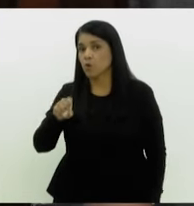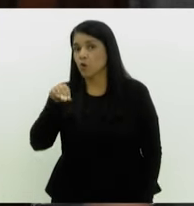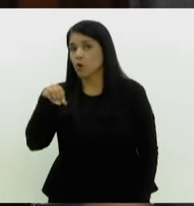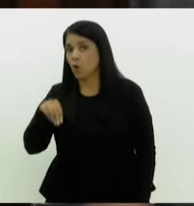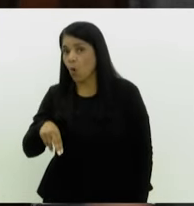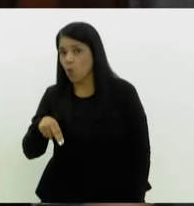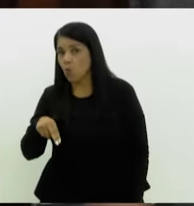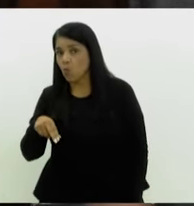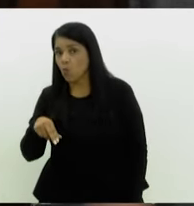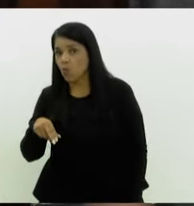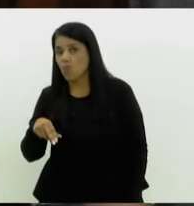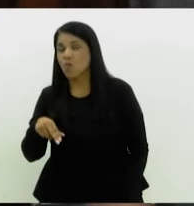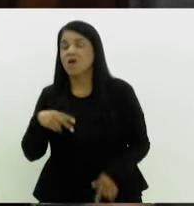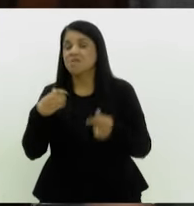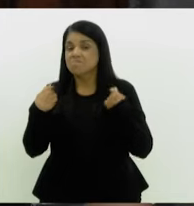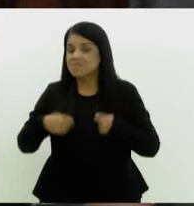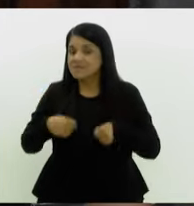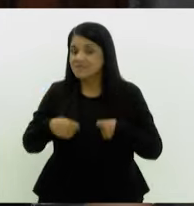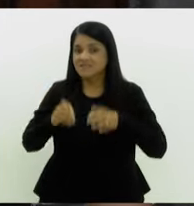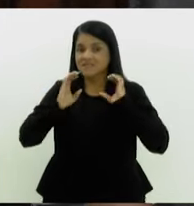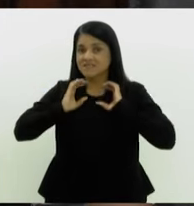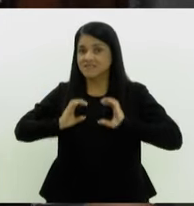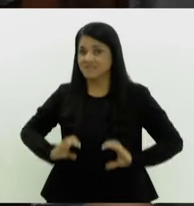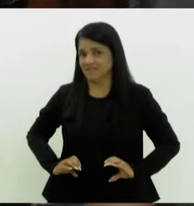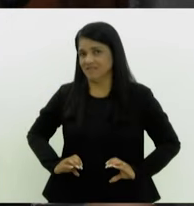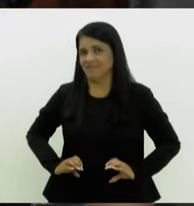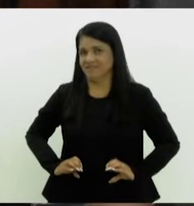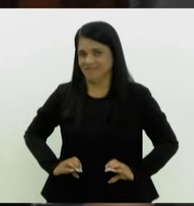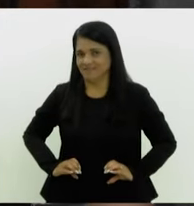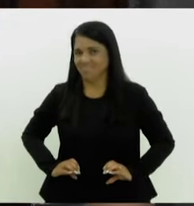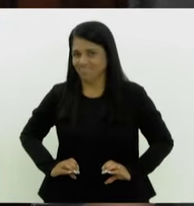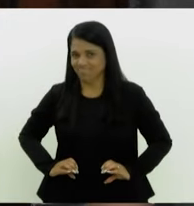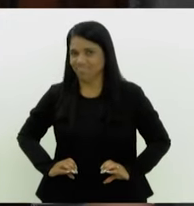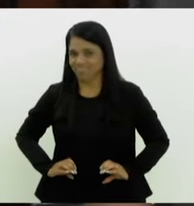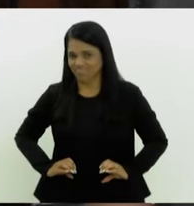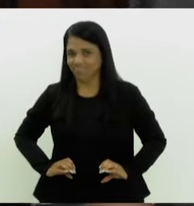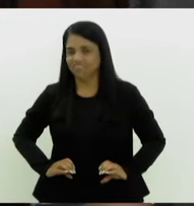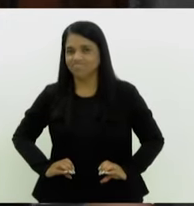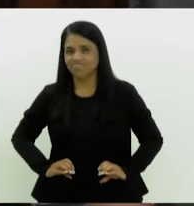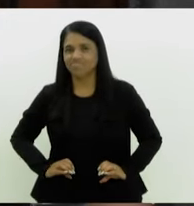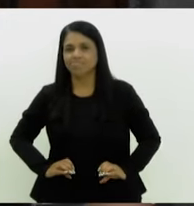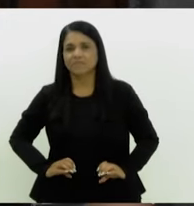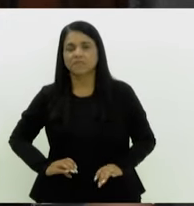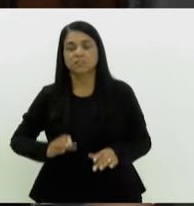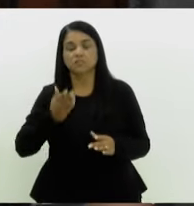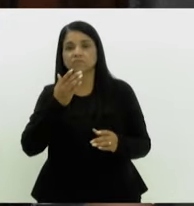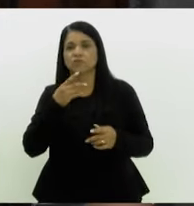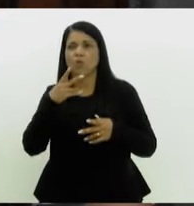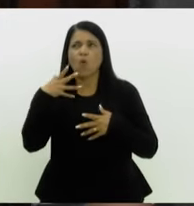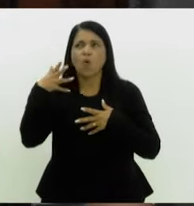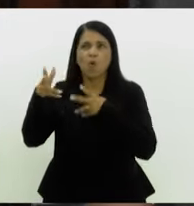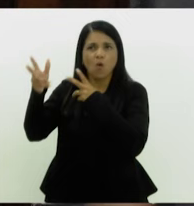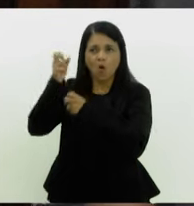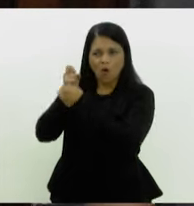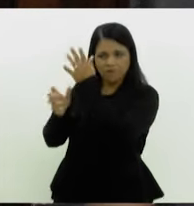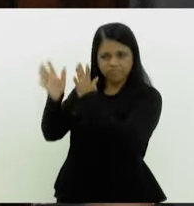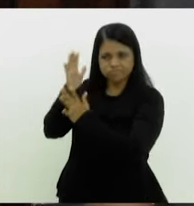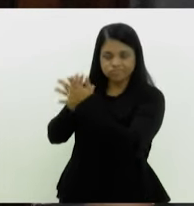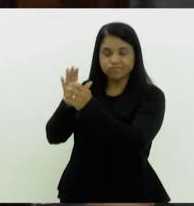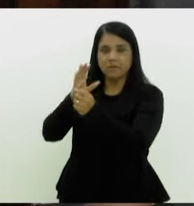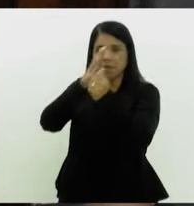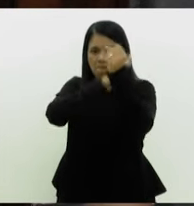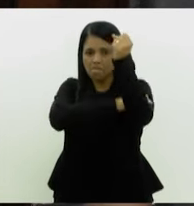que o exercício de cidadania se dá assim a gente ouve falar muito de empoderamento feminino empoderamento